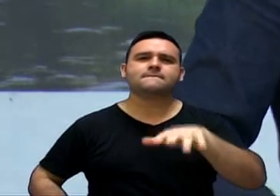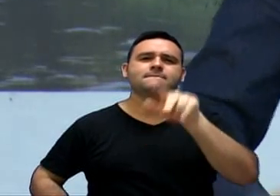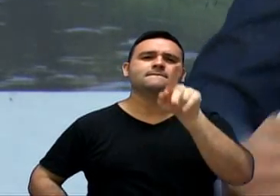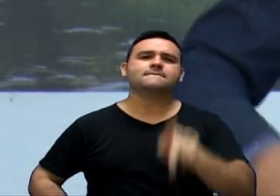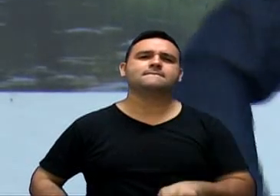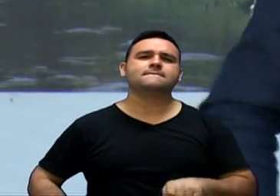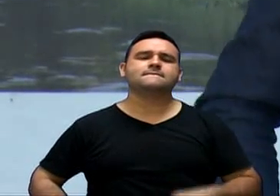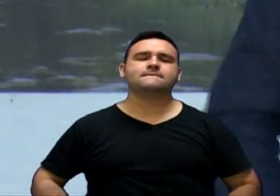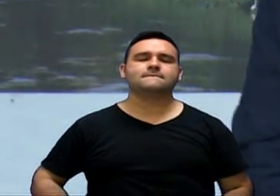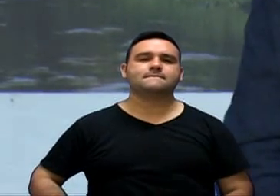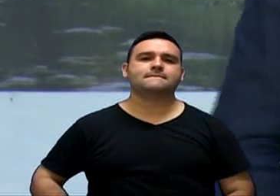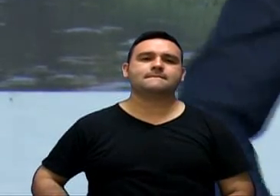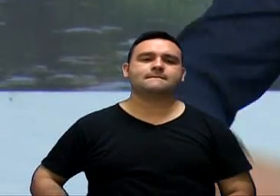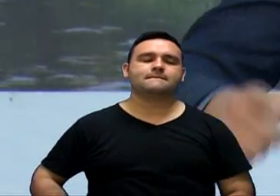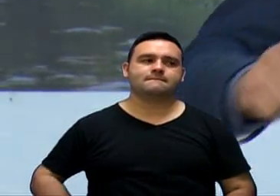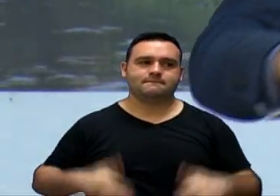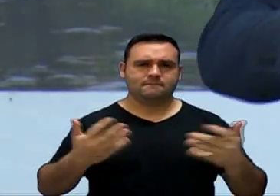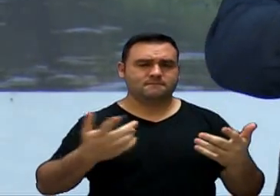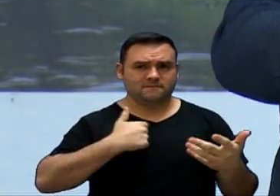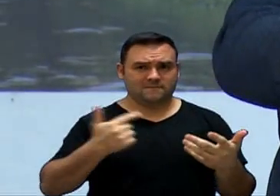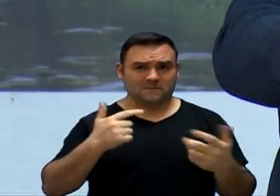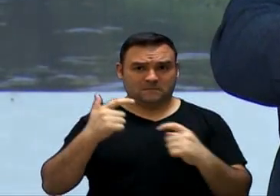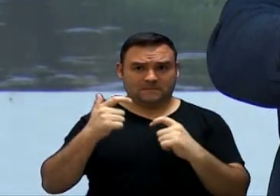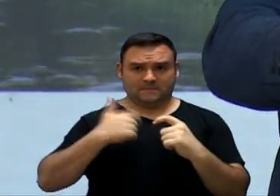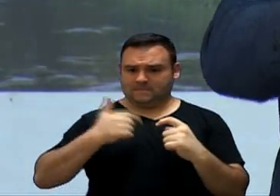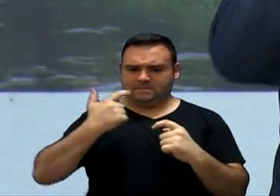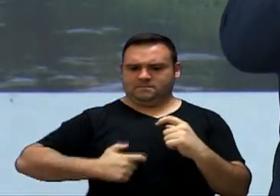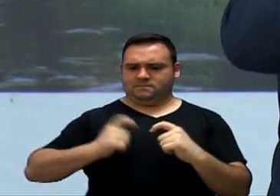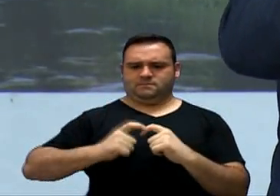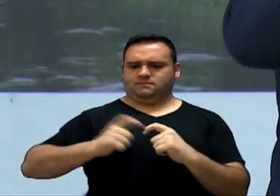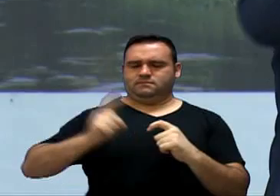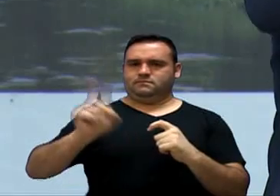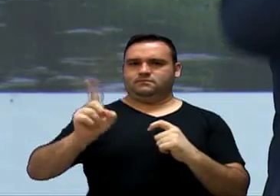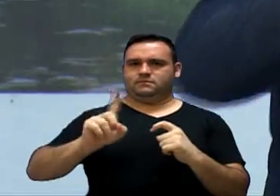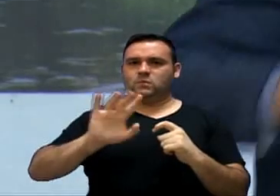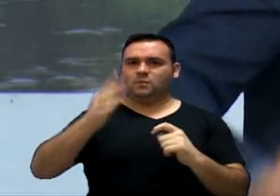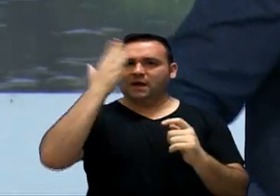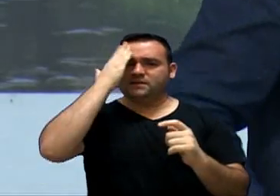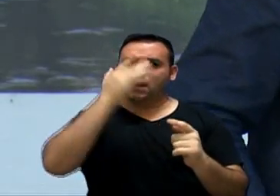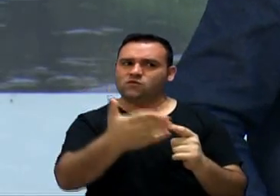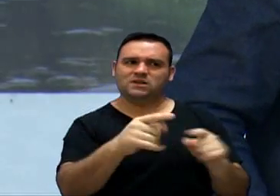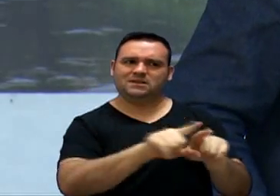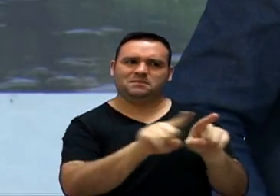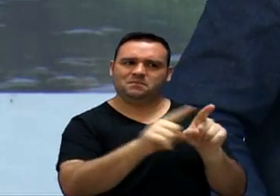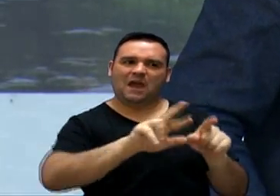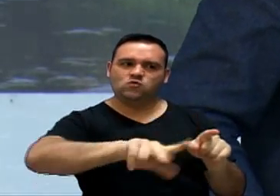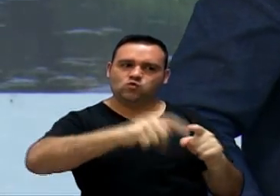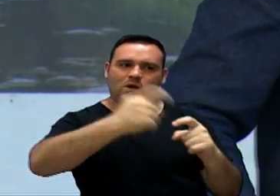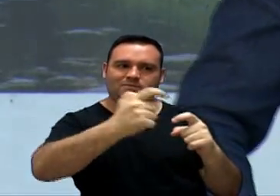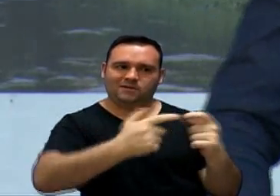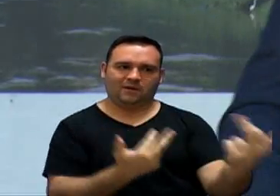Senhor presidente, eu não sou médico e também sei que Vossa Excelência também não o é.